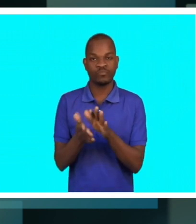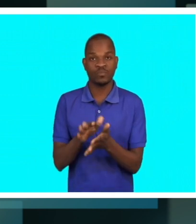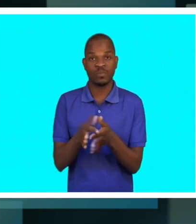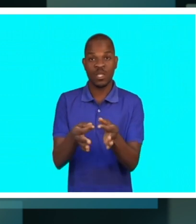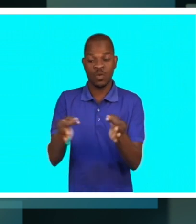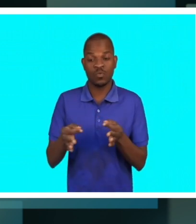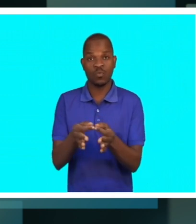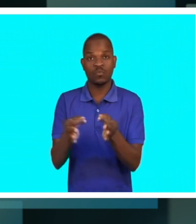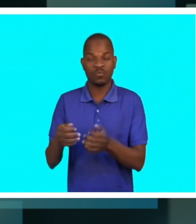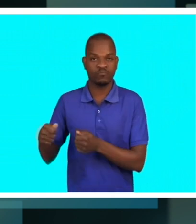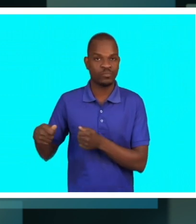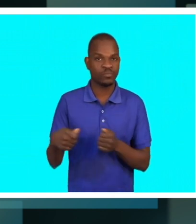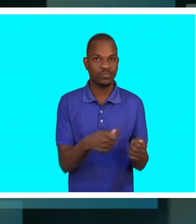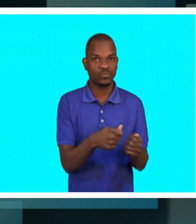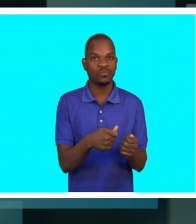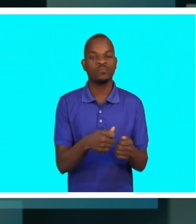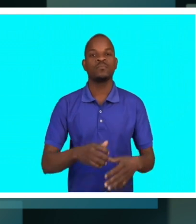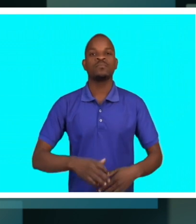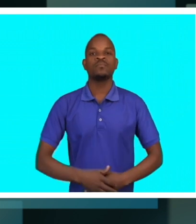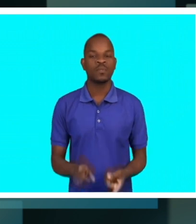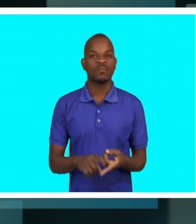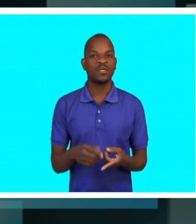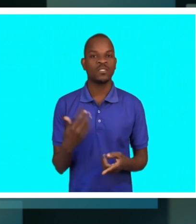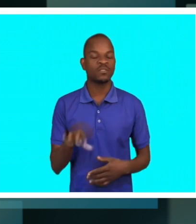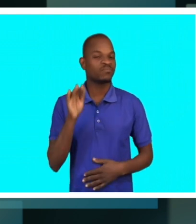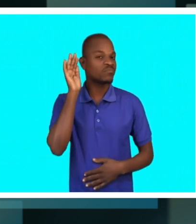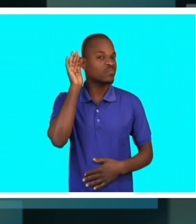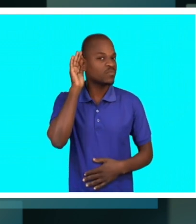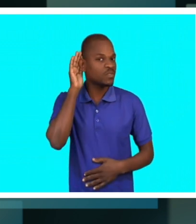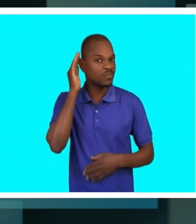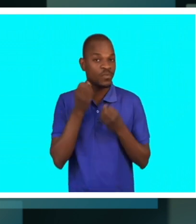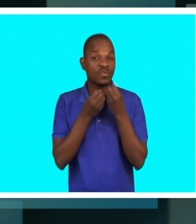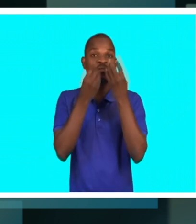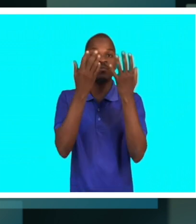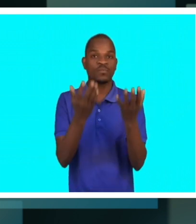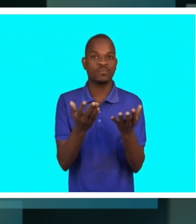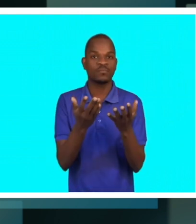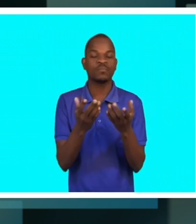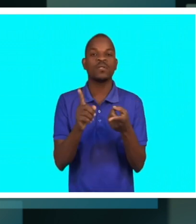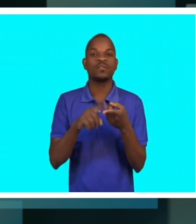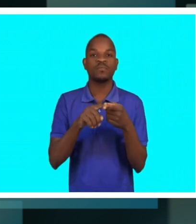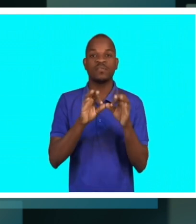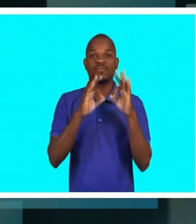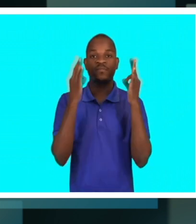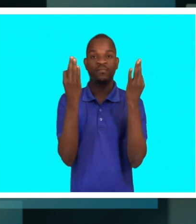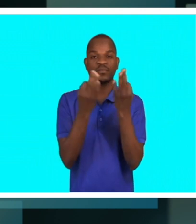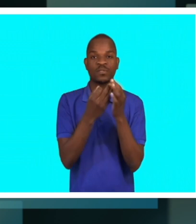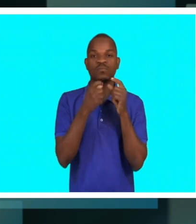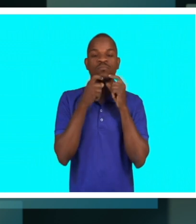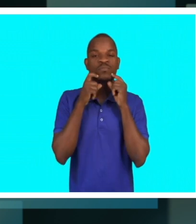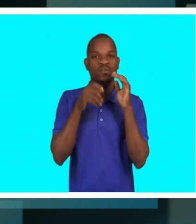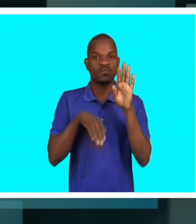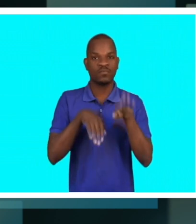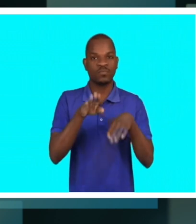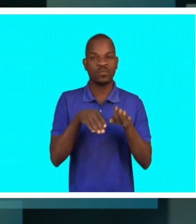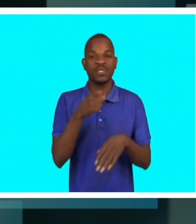processo de regularização do licenciamento. Recebemos esse comunicado da Federação Moçambicana de